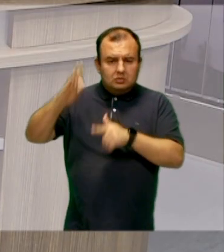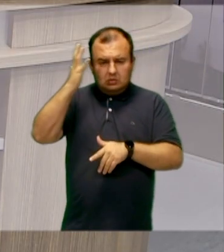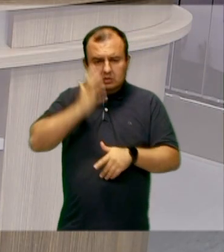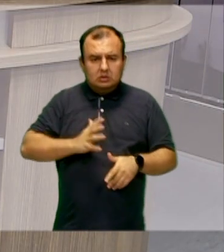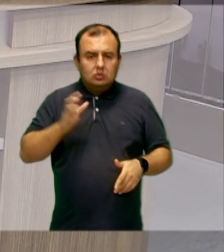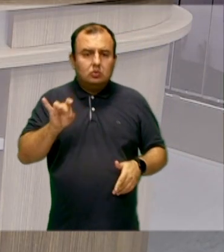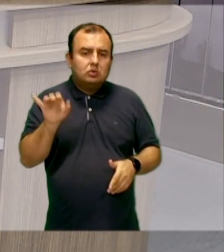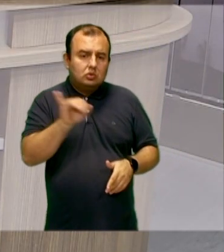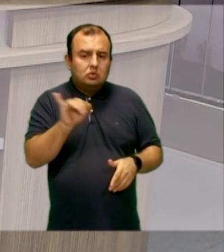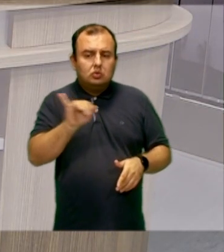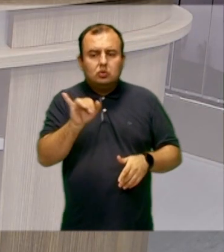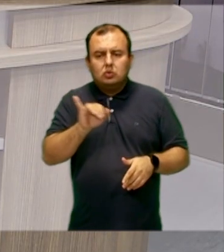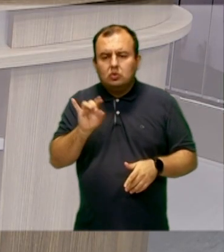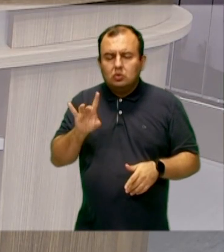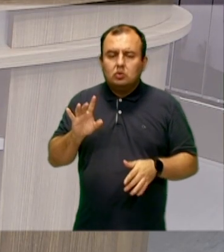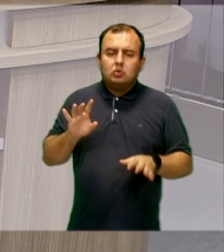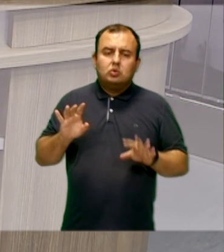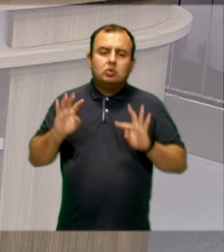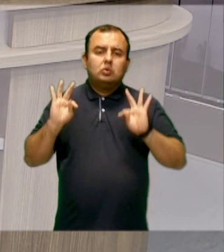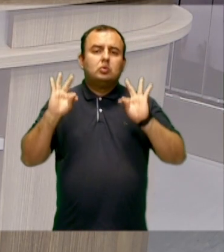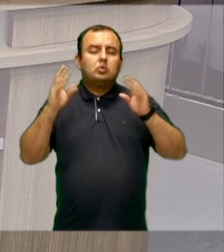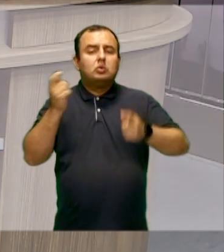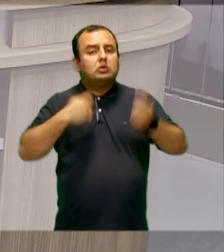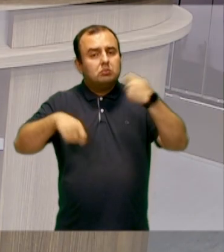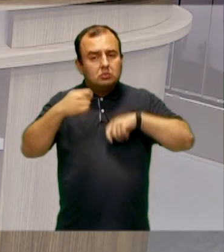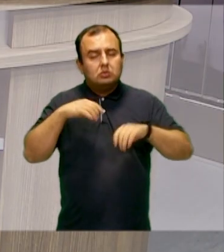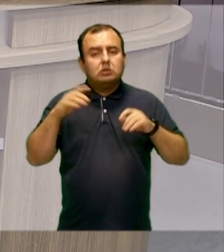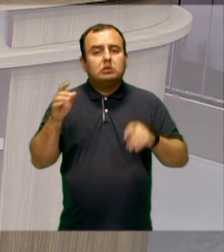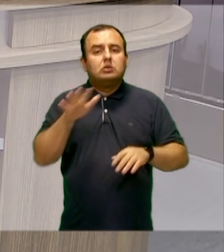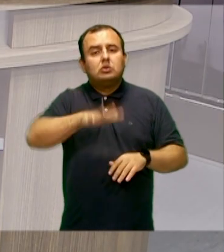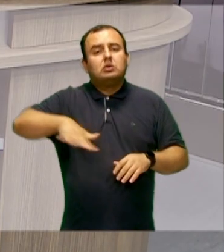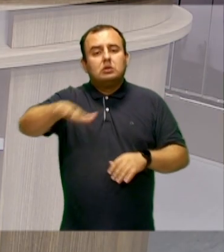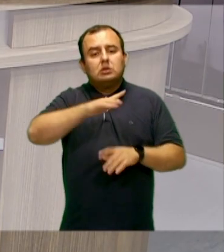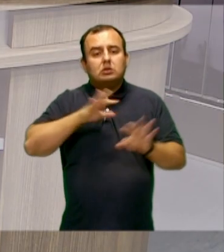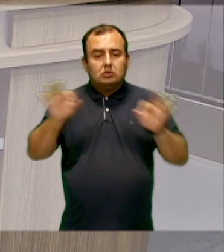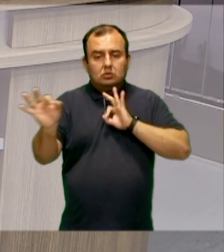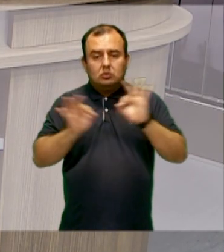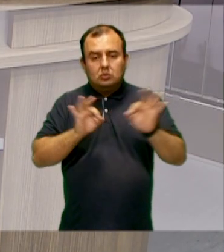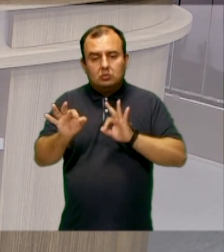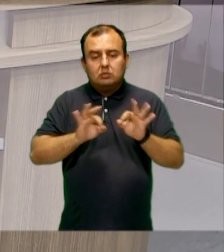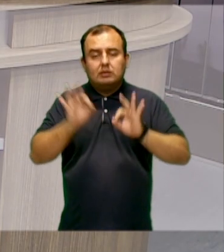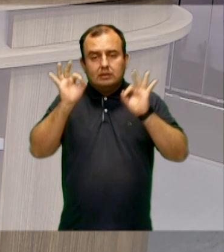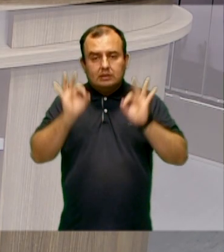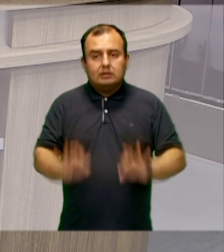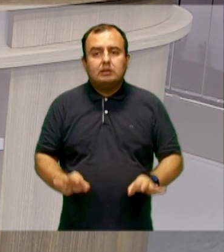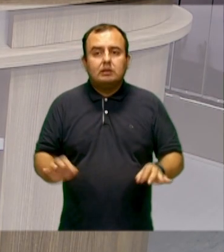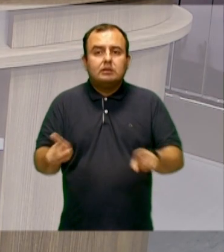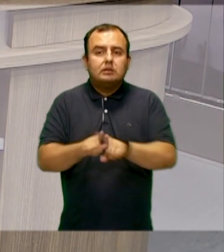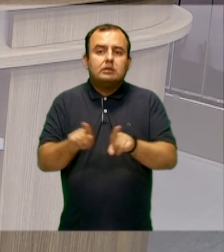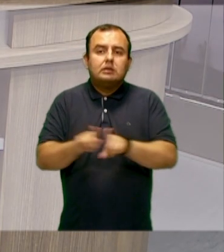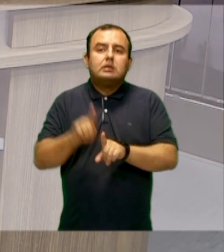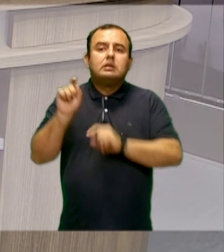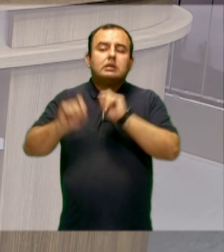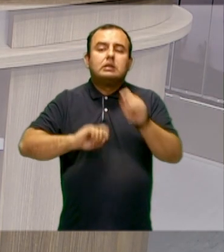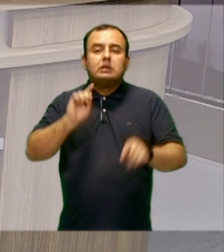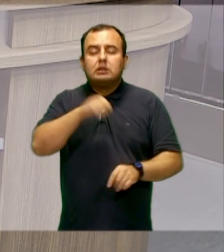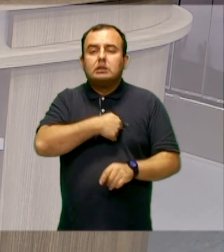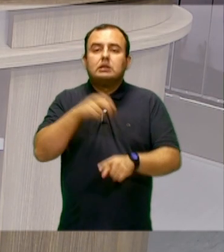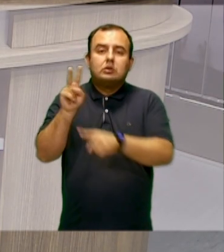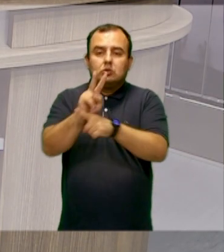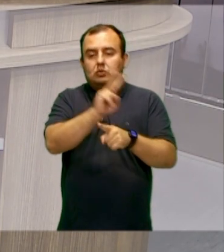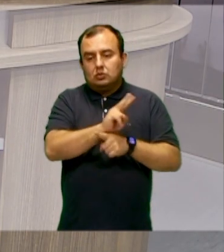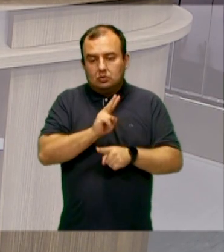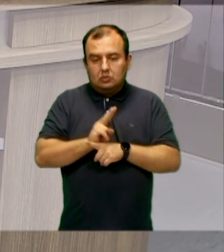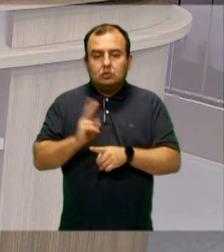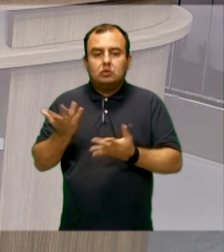aqui em Itajaí, mas acho que nas administrações em geral, de não se prepararem corretamente quem fiscaliza essa